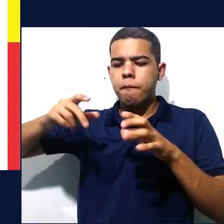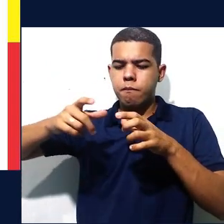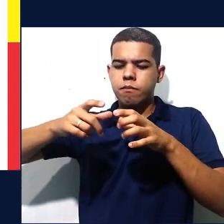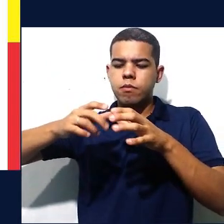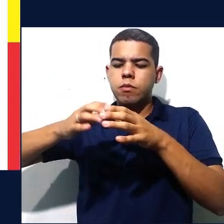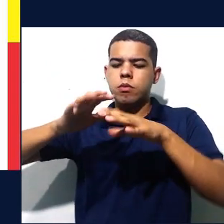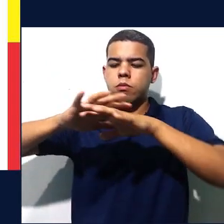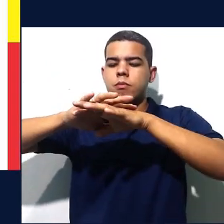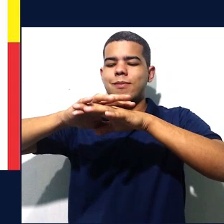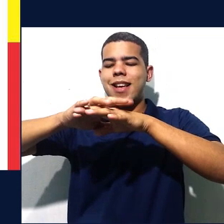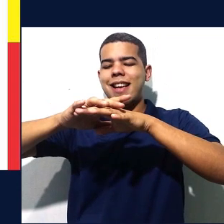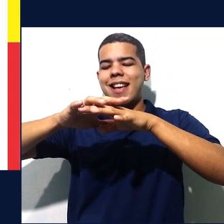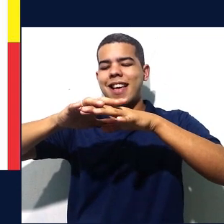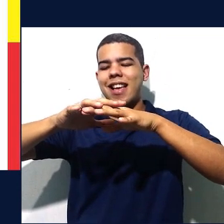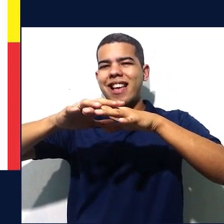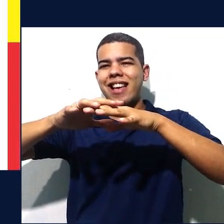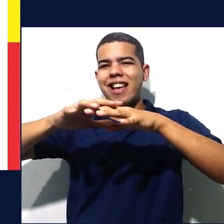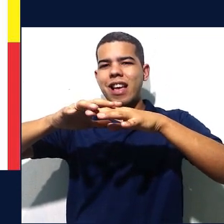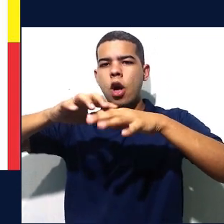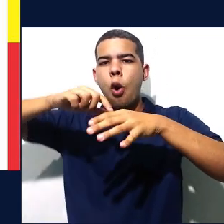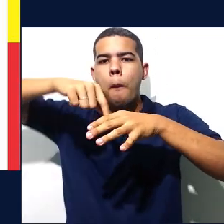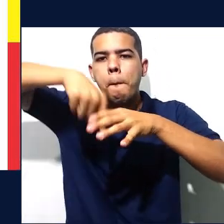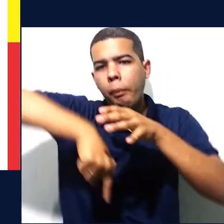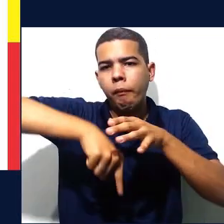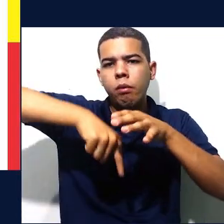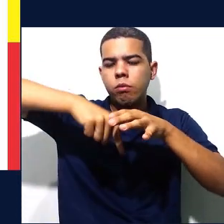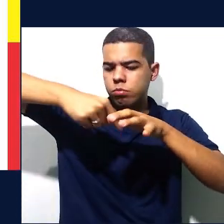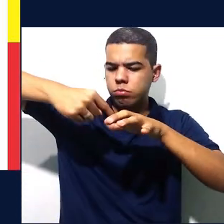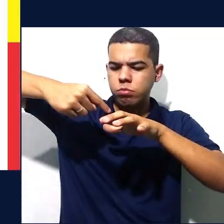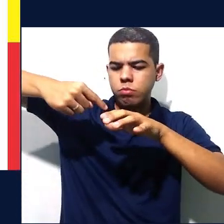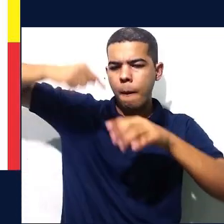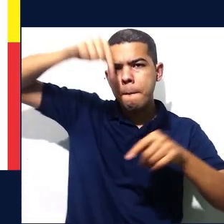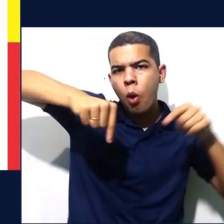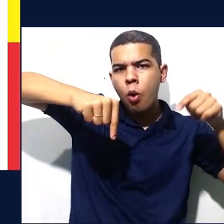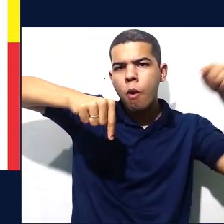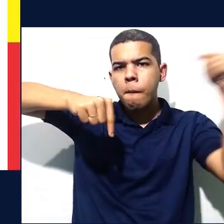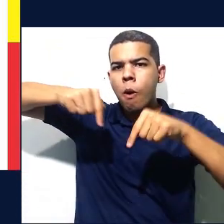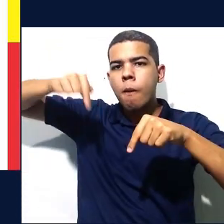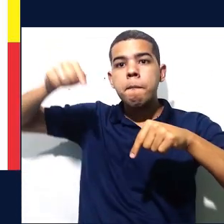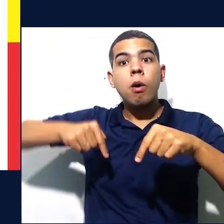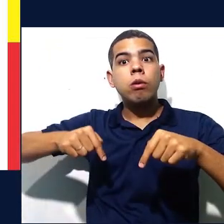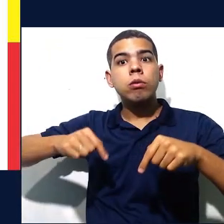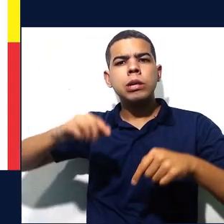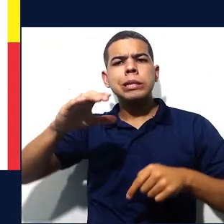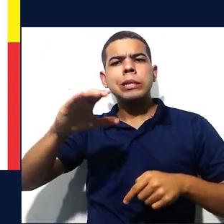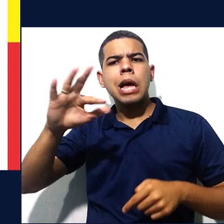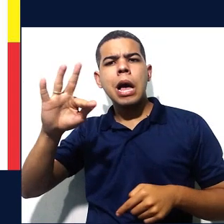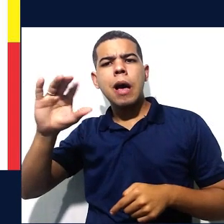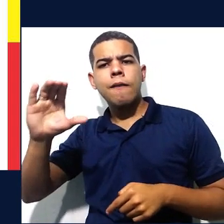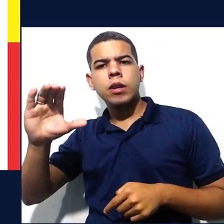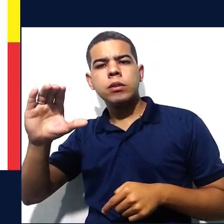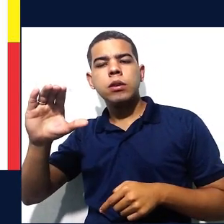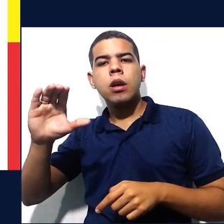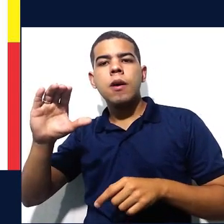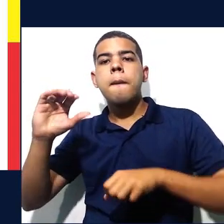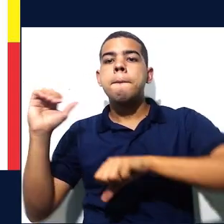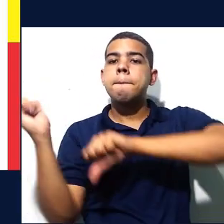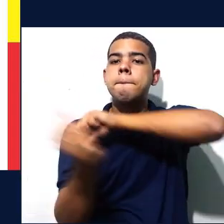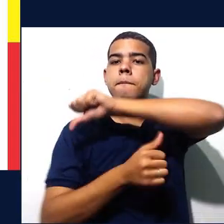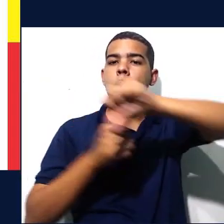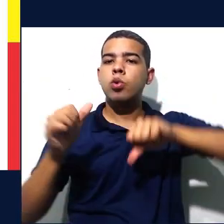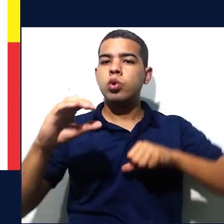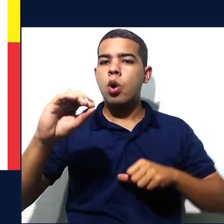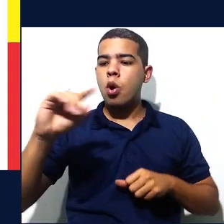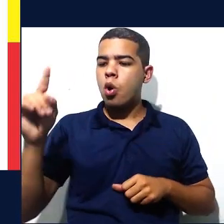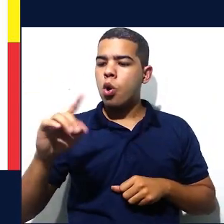que acontece? Acontece que esse CFC ele transforma o ozônio em oxigênio. E o